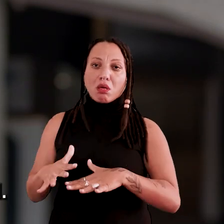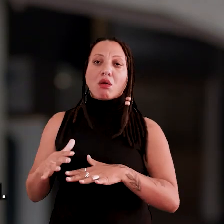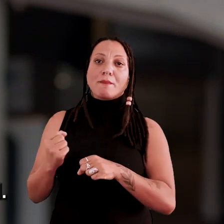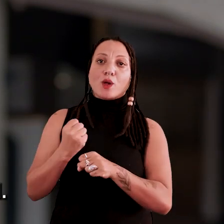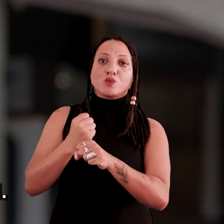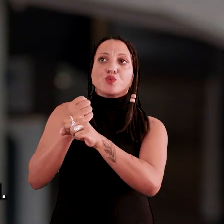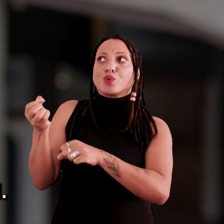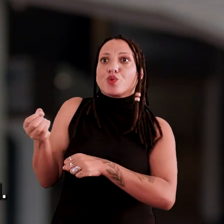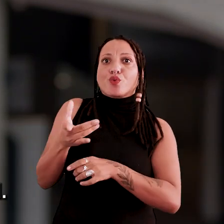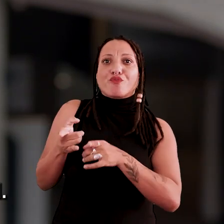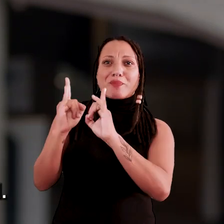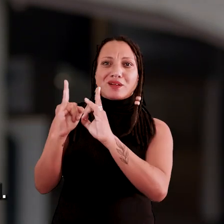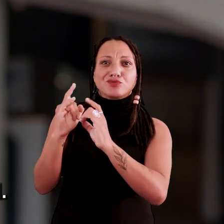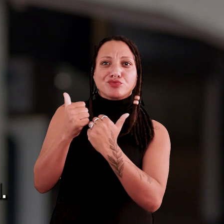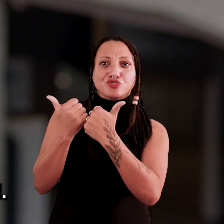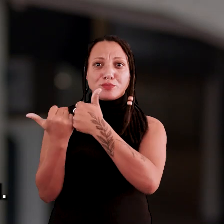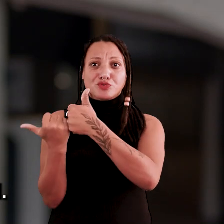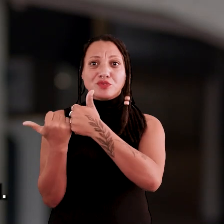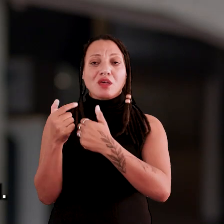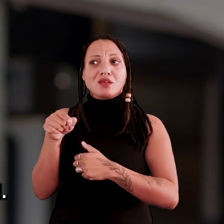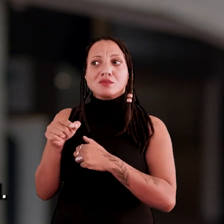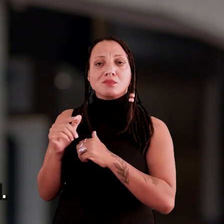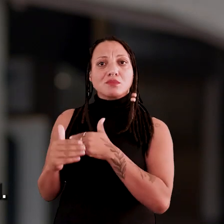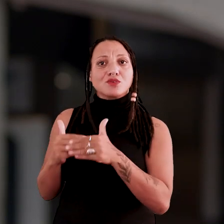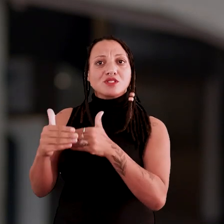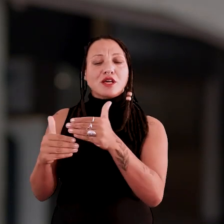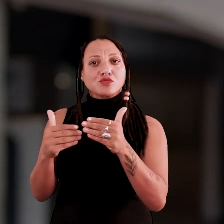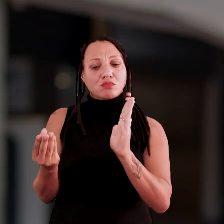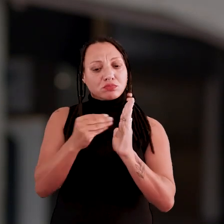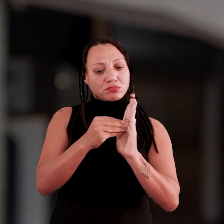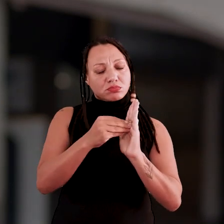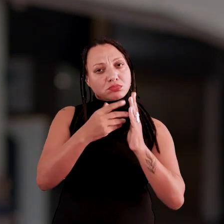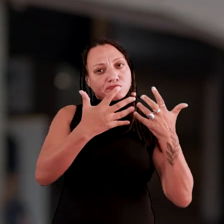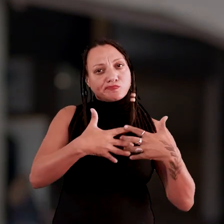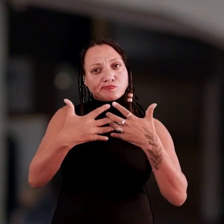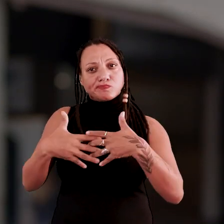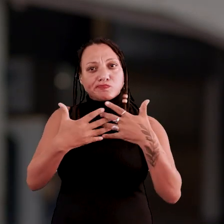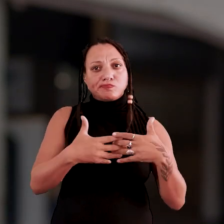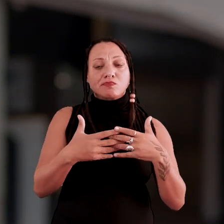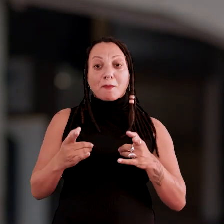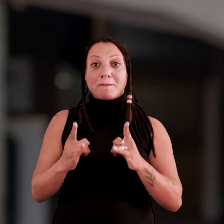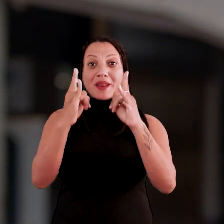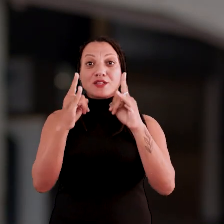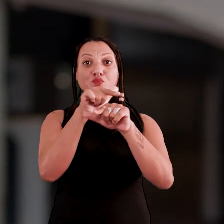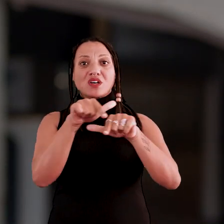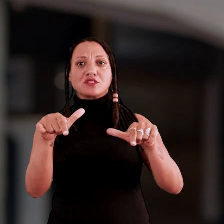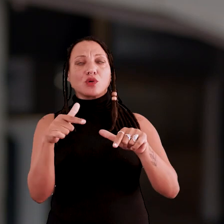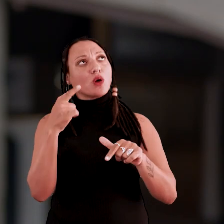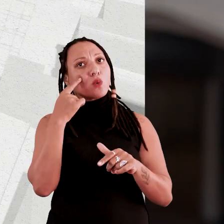tinha se agravado ainda mais essa ocupação do centro comercial. E nesse processo de busca de qual seria o